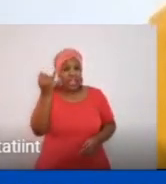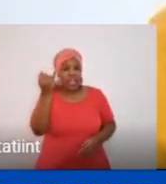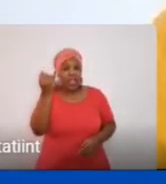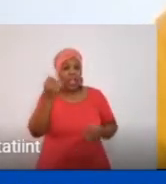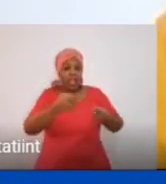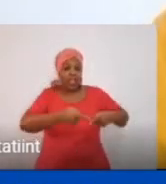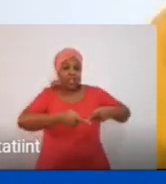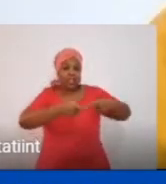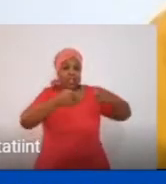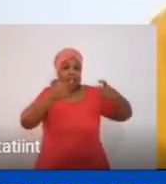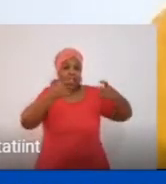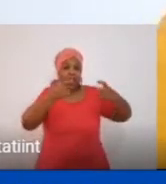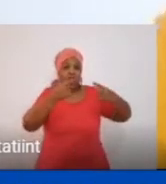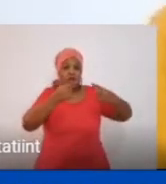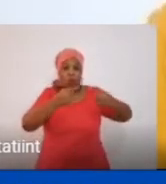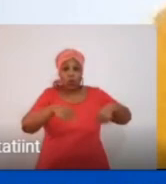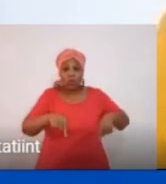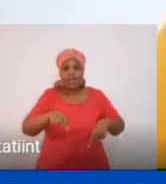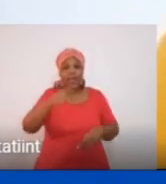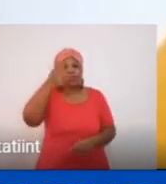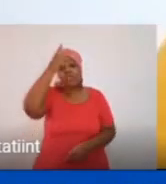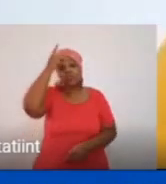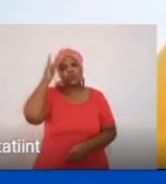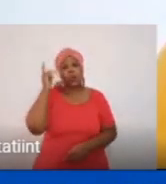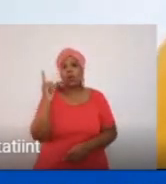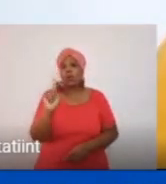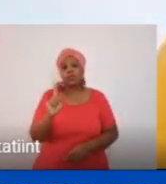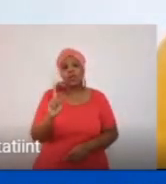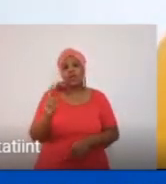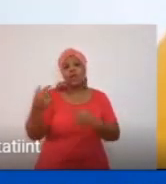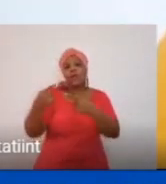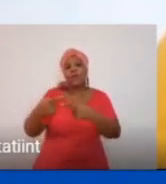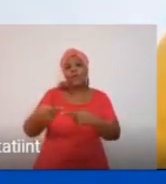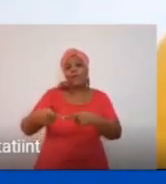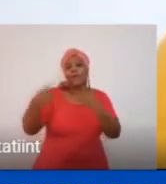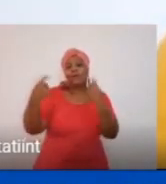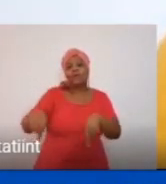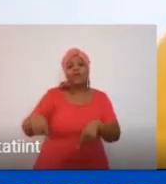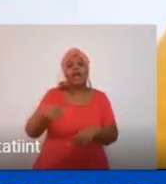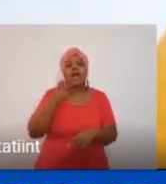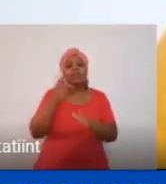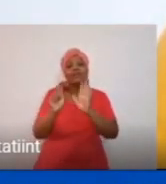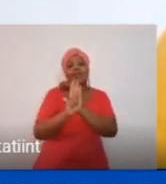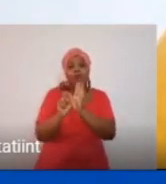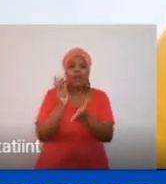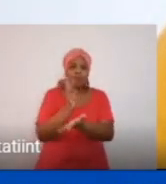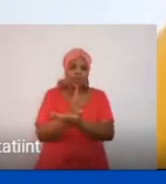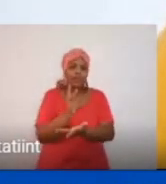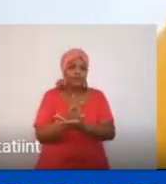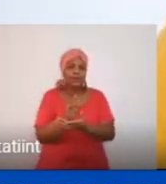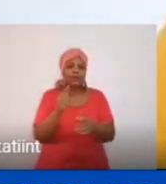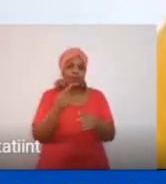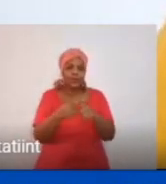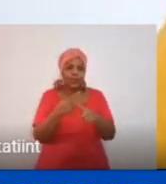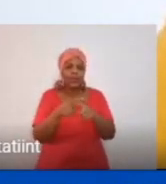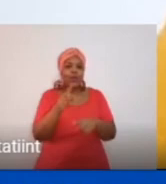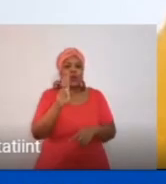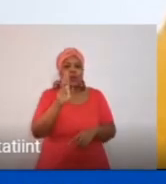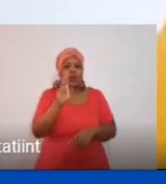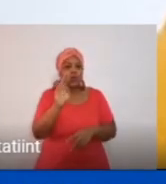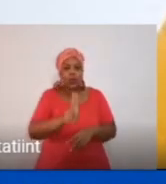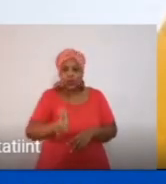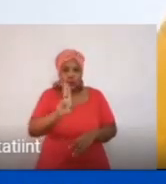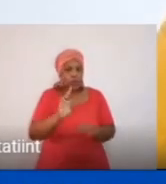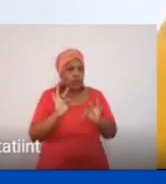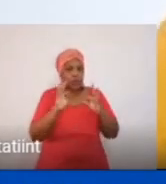a guerra sempre foi contra pessoas e não contra substâncias. Então, a partir disso, a gente vai conseguir fazer